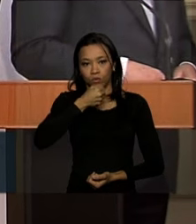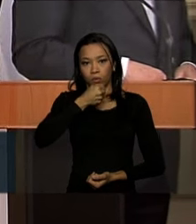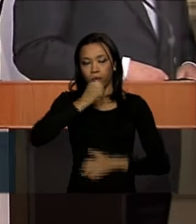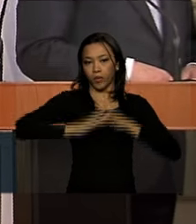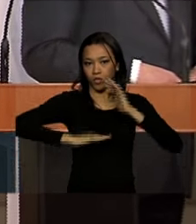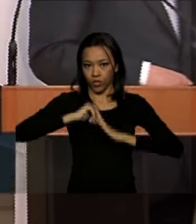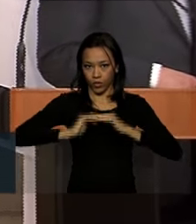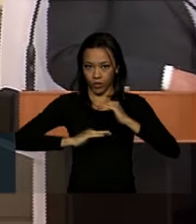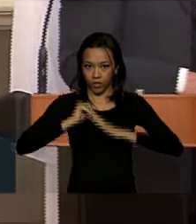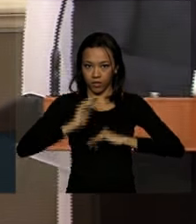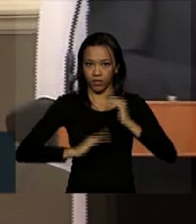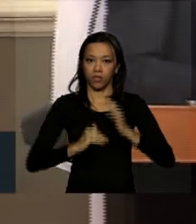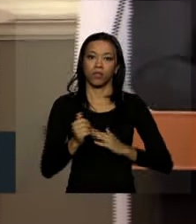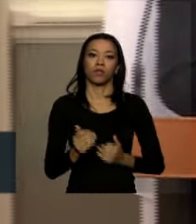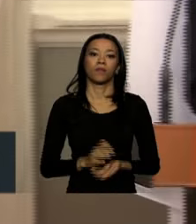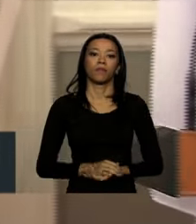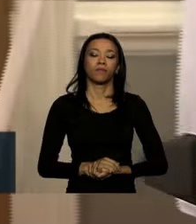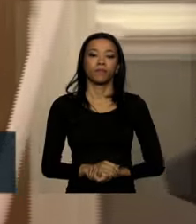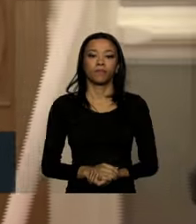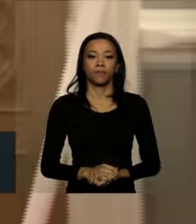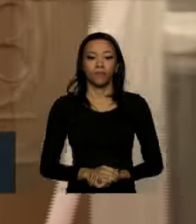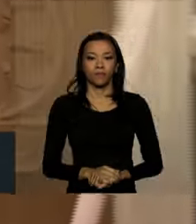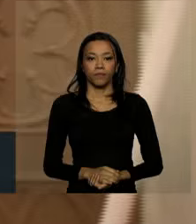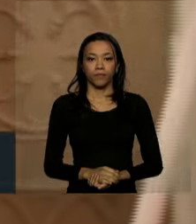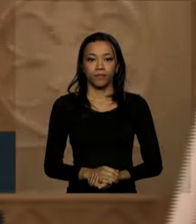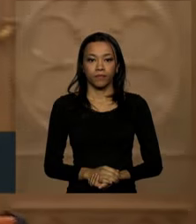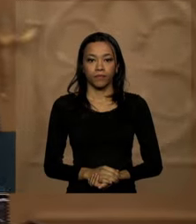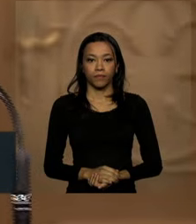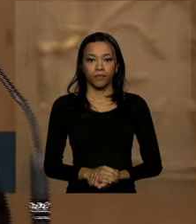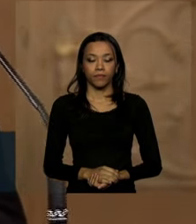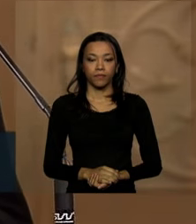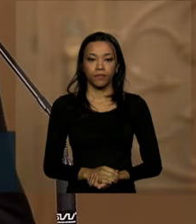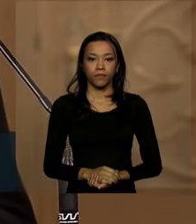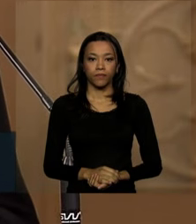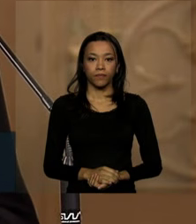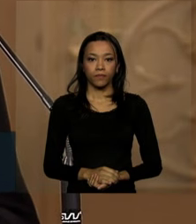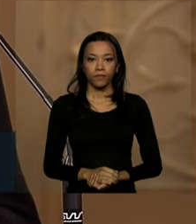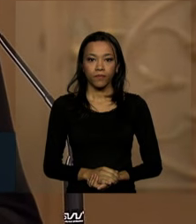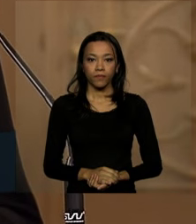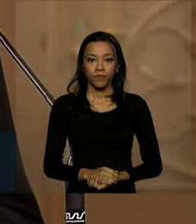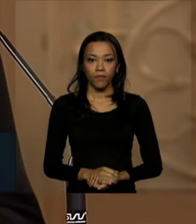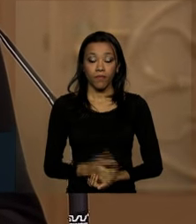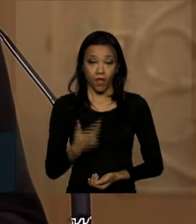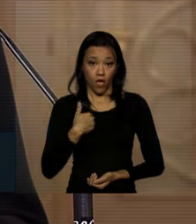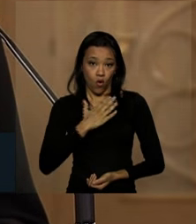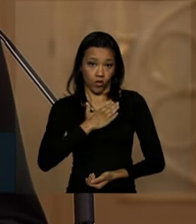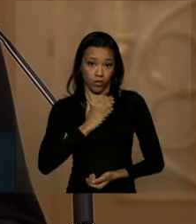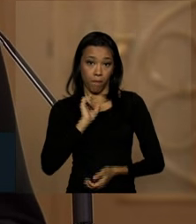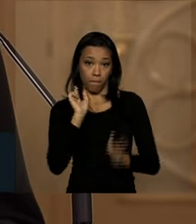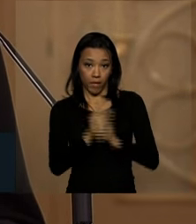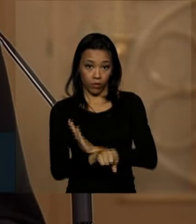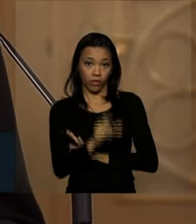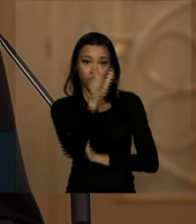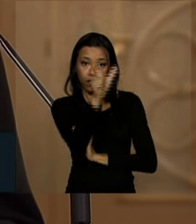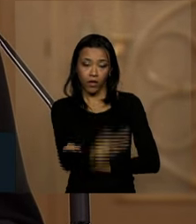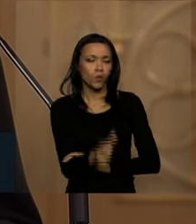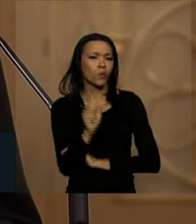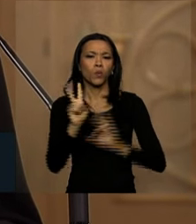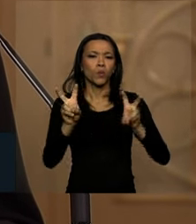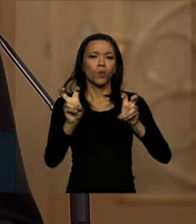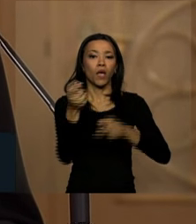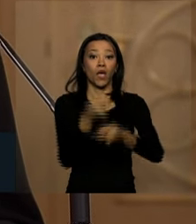de Helsingin Sanomat. Olen Maria Manner, Helsingin Sanomien toimittaja. Eu gostaria de perguntar sobre a